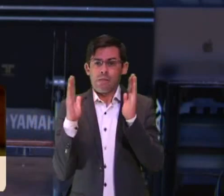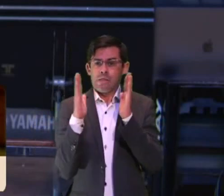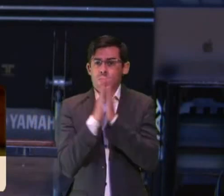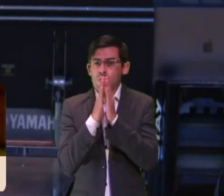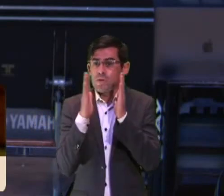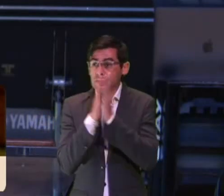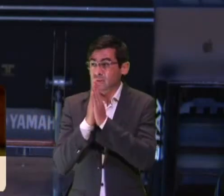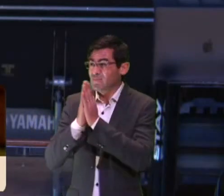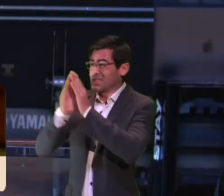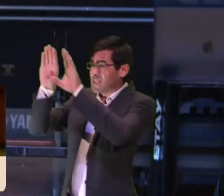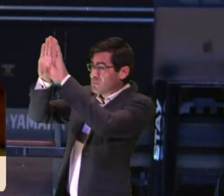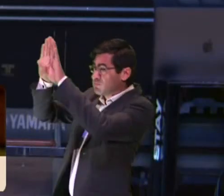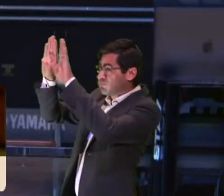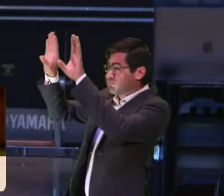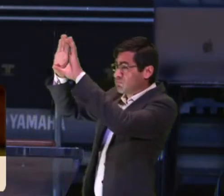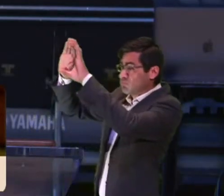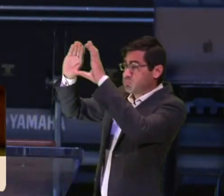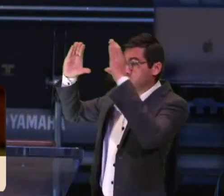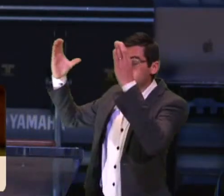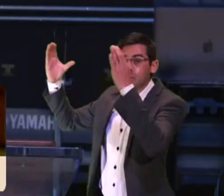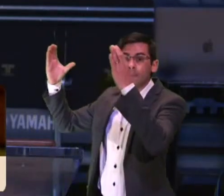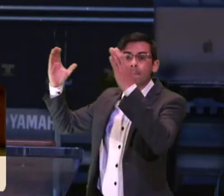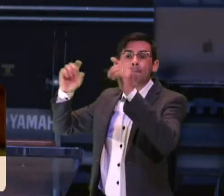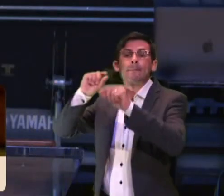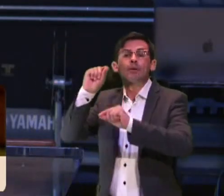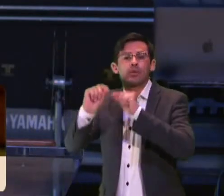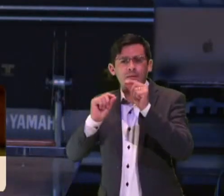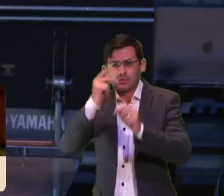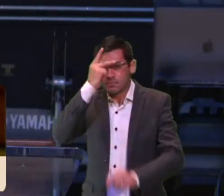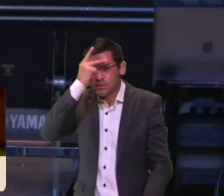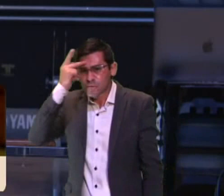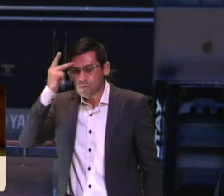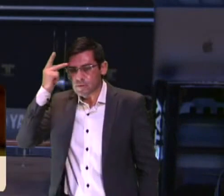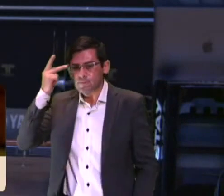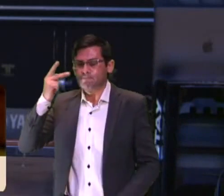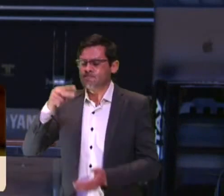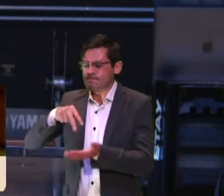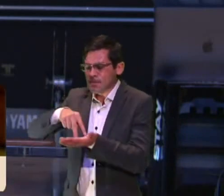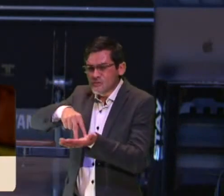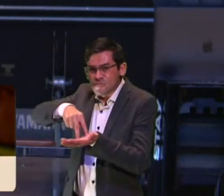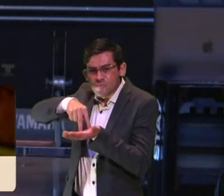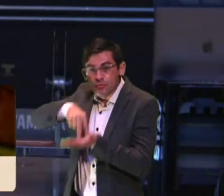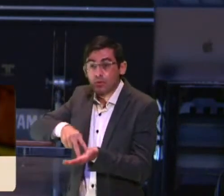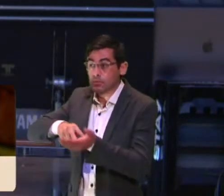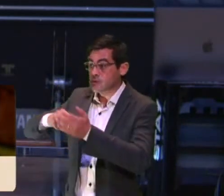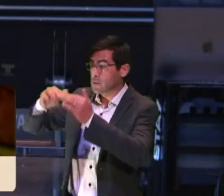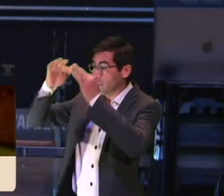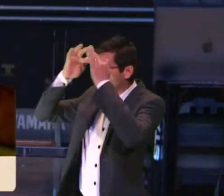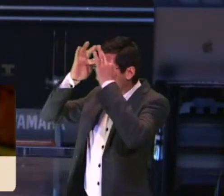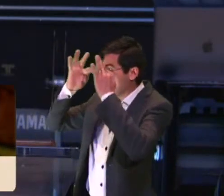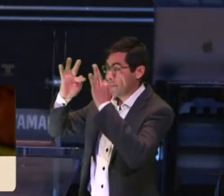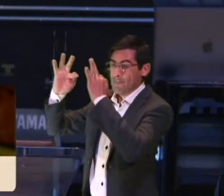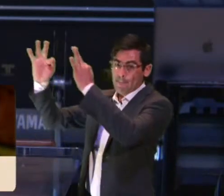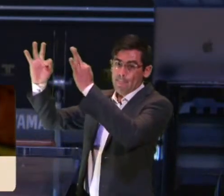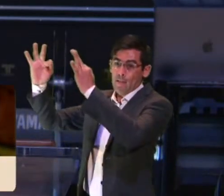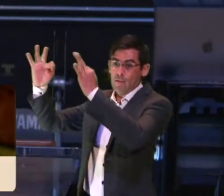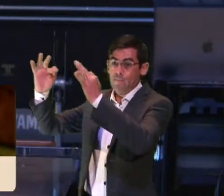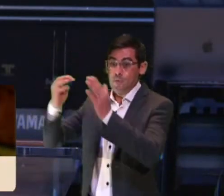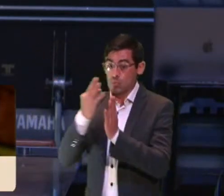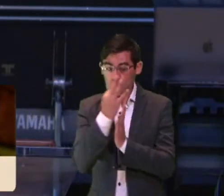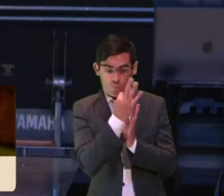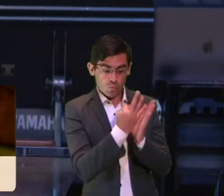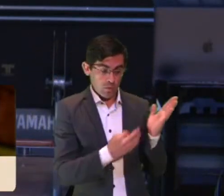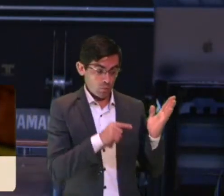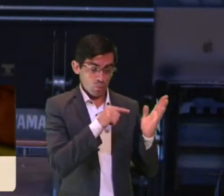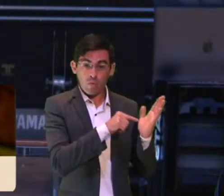e fecha os céus é a oração daqueles que permanecem fiéis. O texto vai dizer: Senhor, que